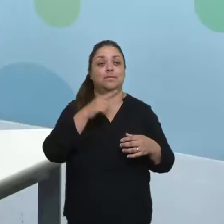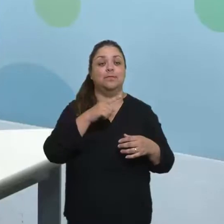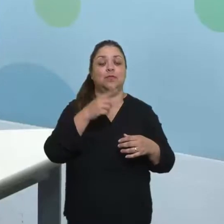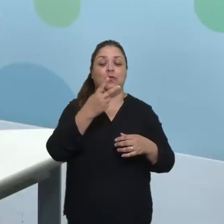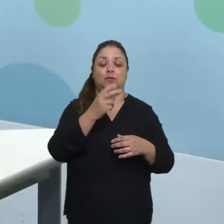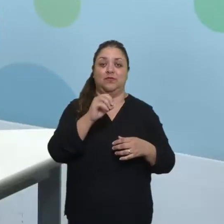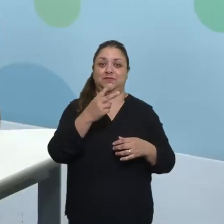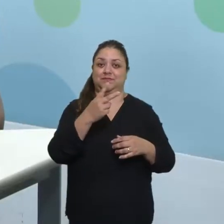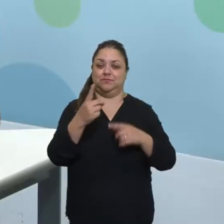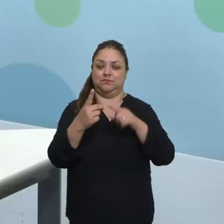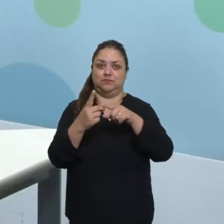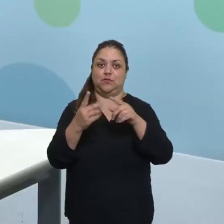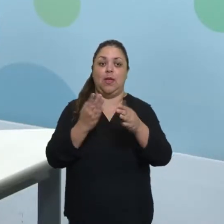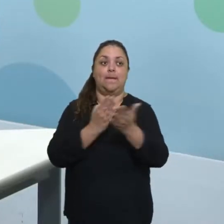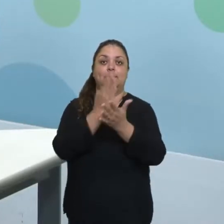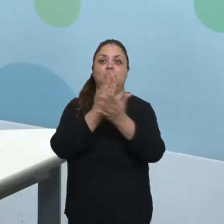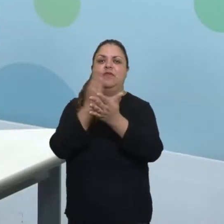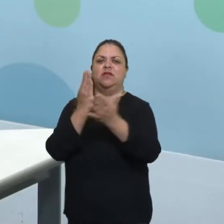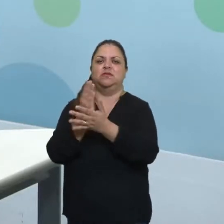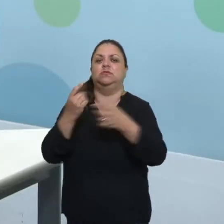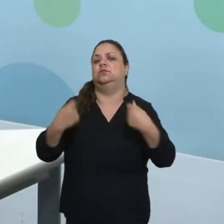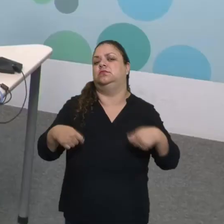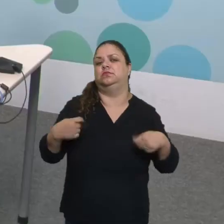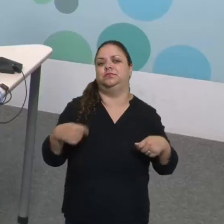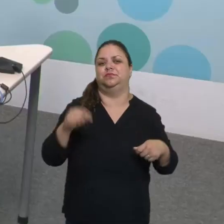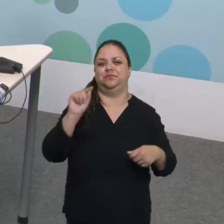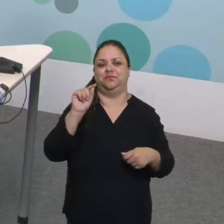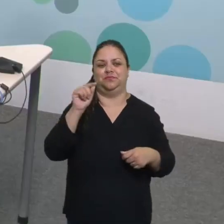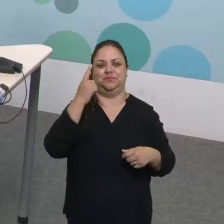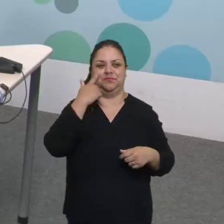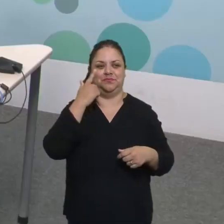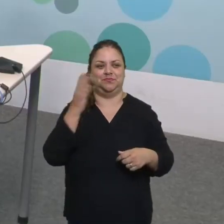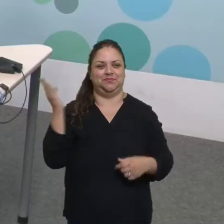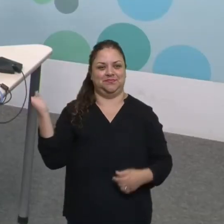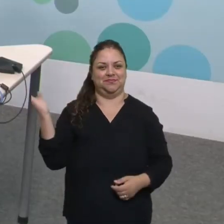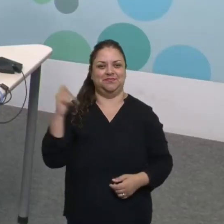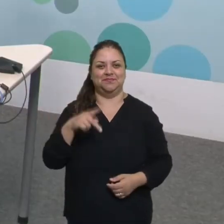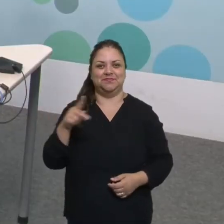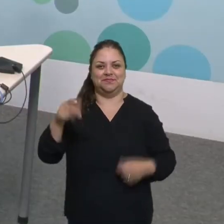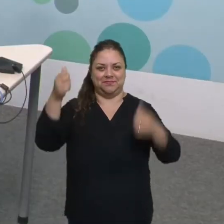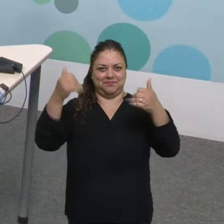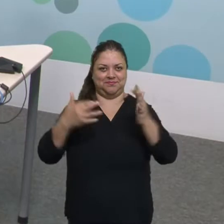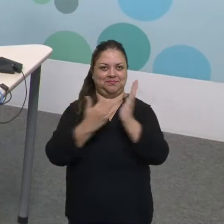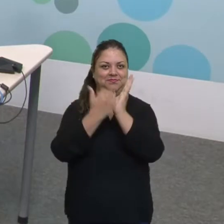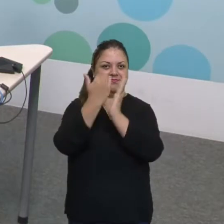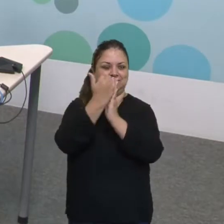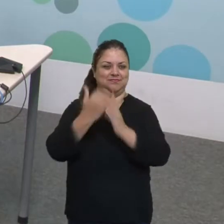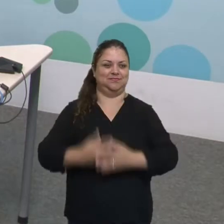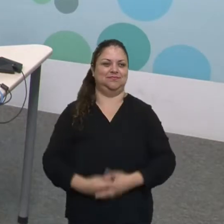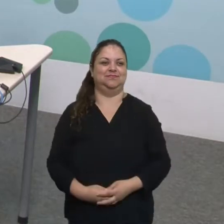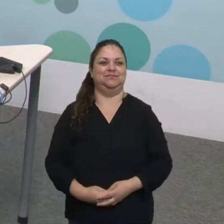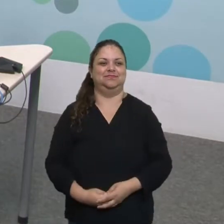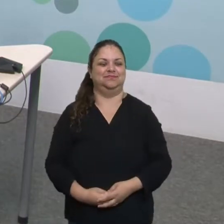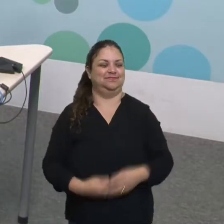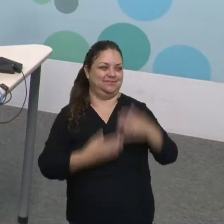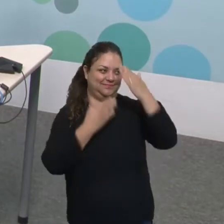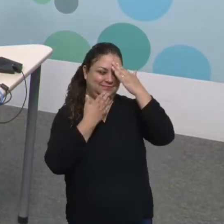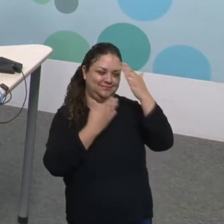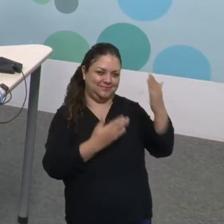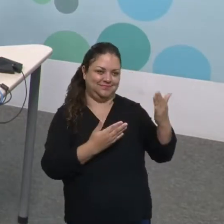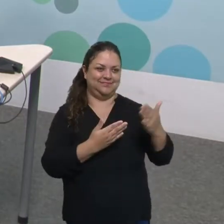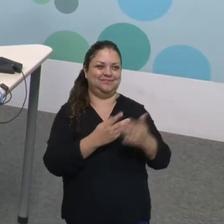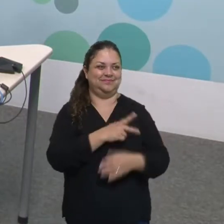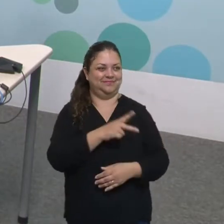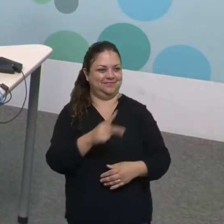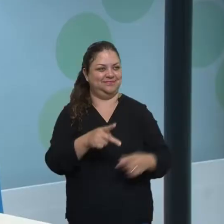e quem vai falar um pouquinho para gente sobre isso ou é a professora de mim se eu vou passar a palavra para ele admira com você muito bem obrigado Professora